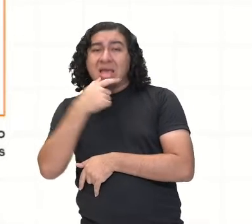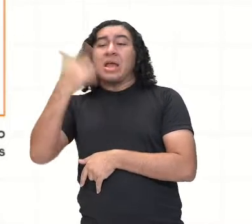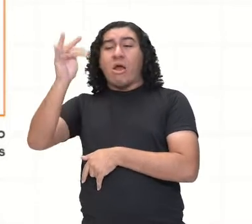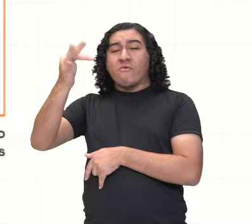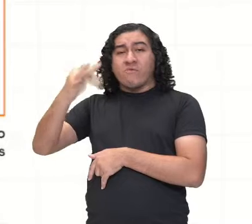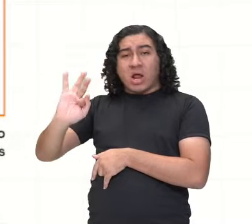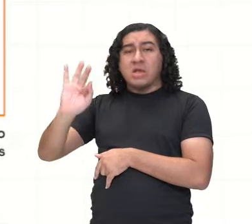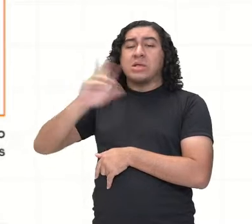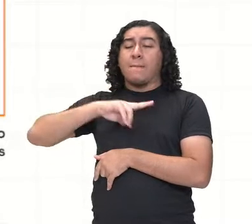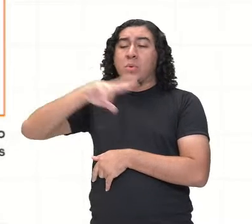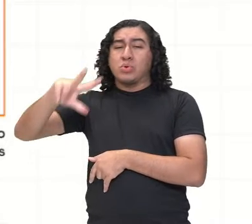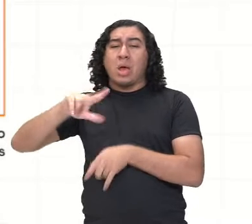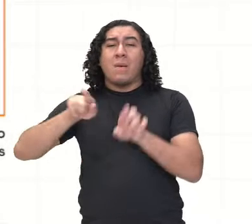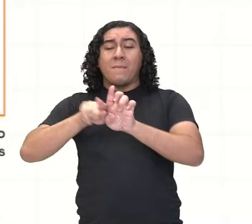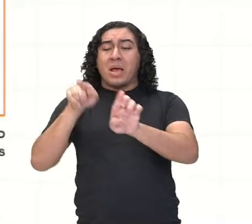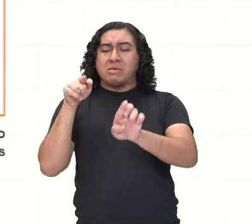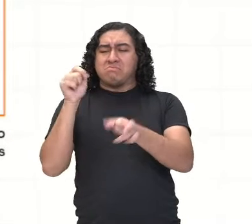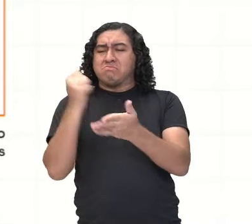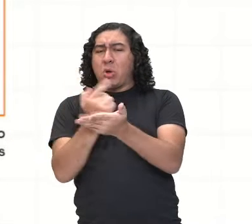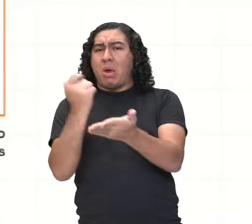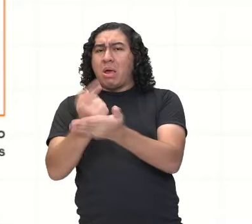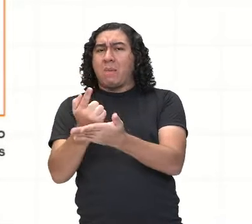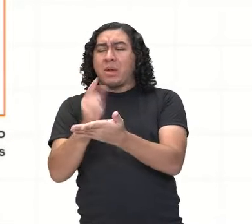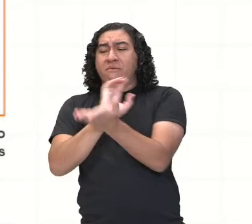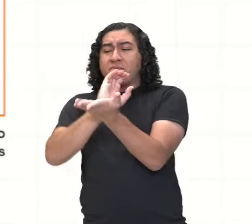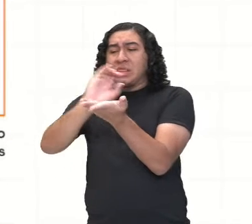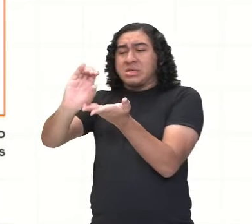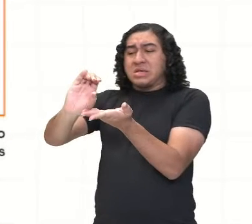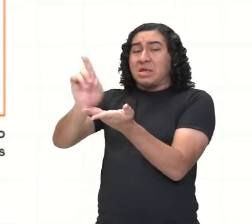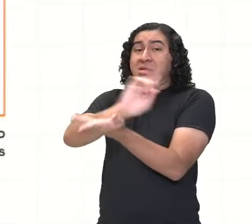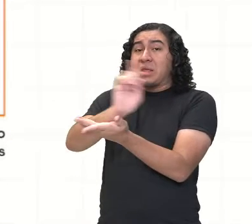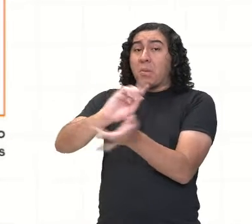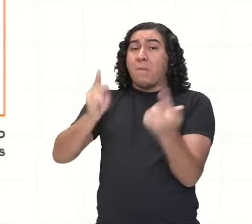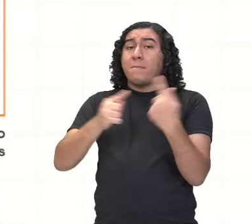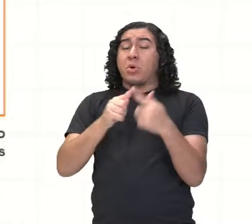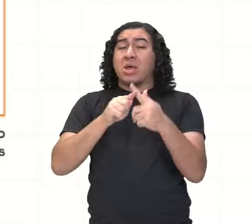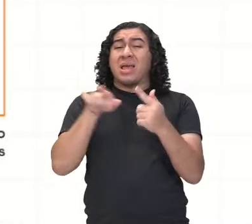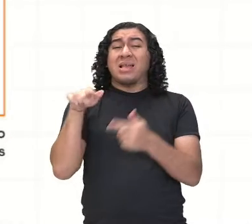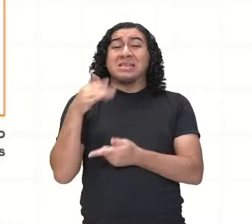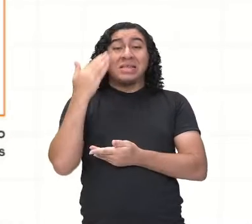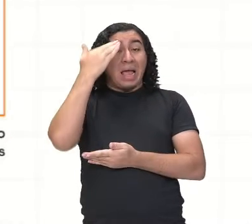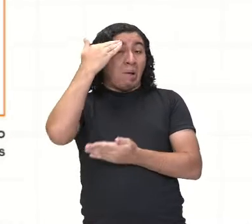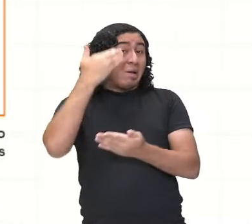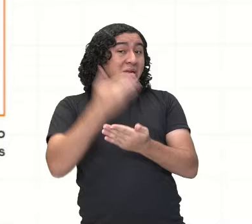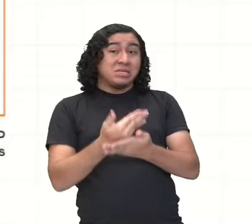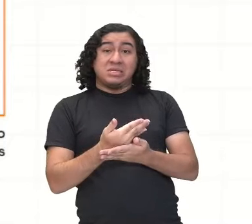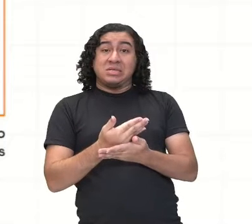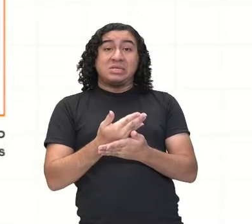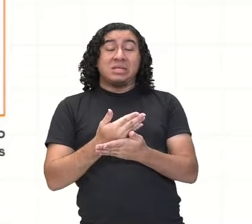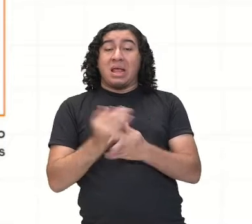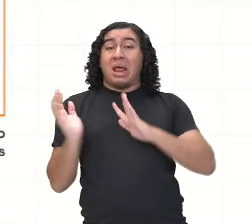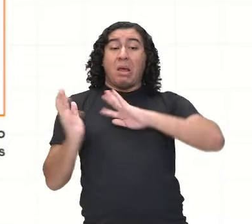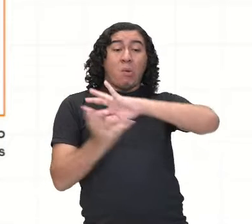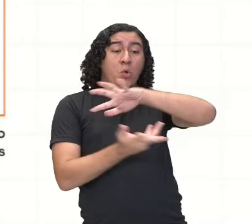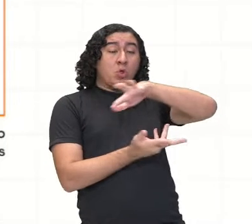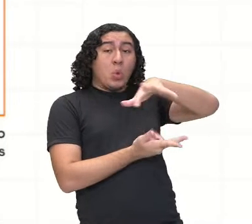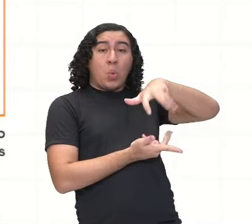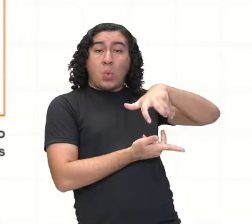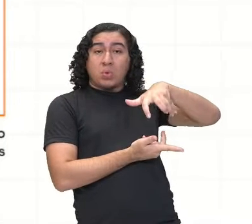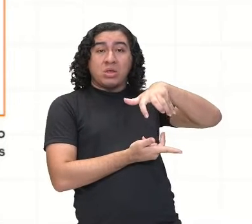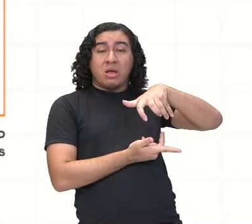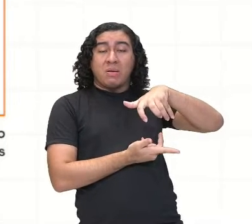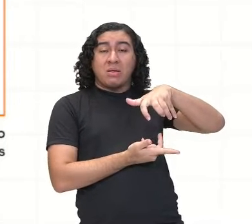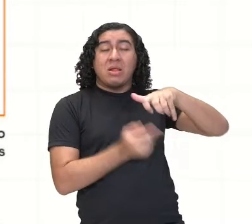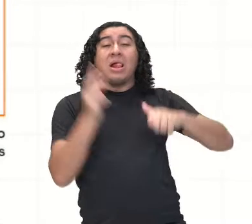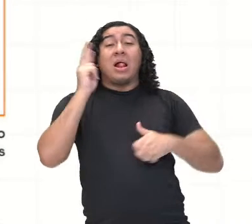ninguém compra essa ideia. Por quê? Porque eles são céticos em relação à ideia de que a Terra ela é redonda. Lembra